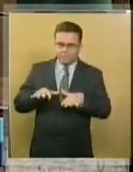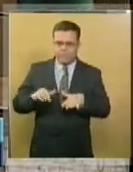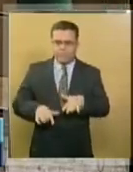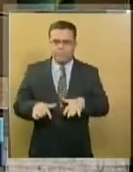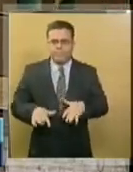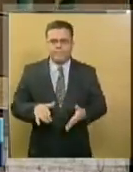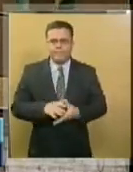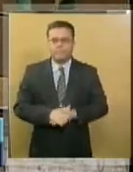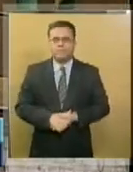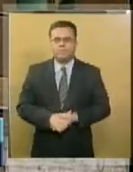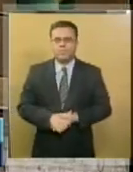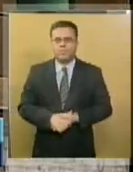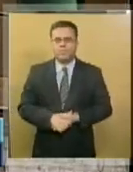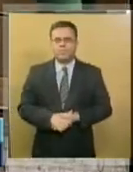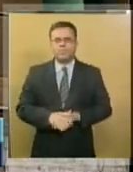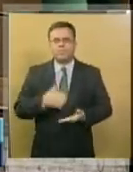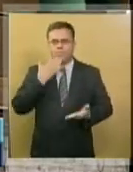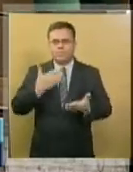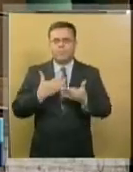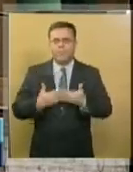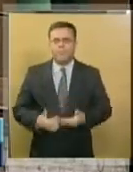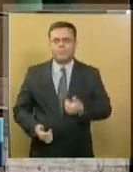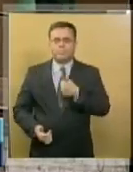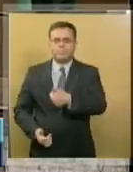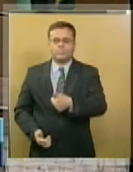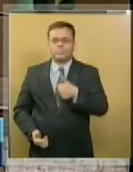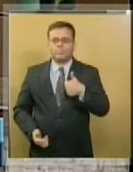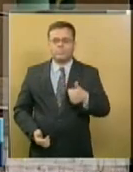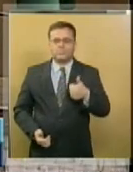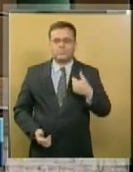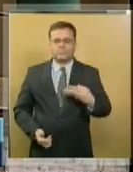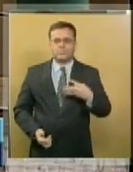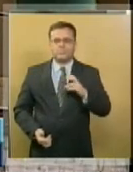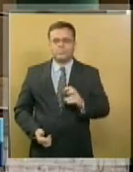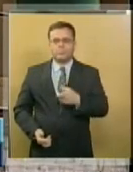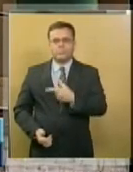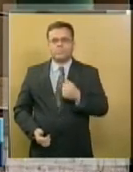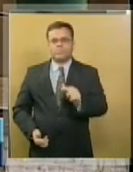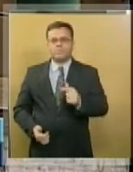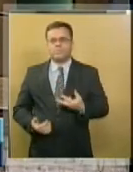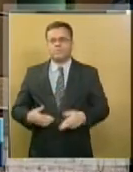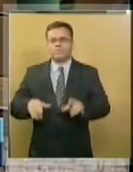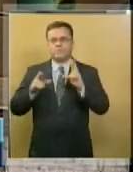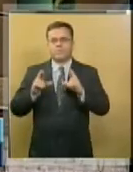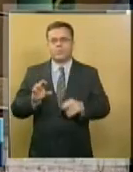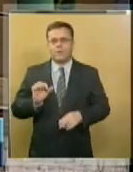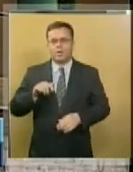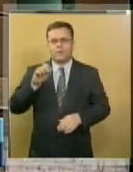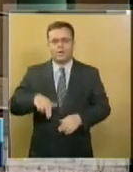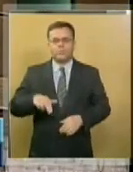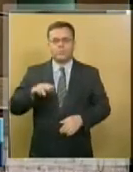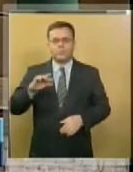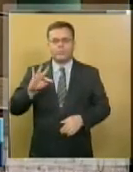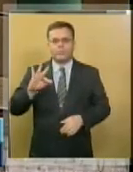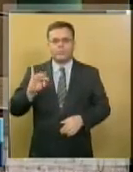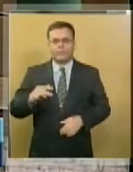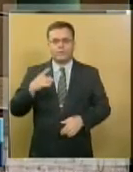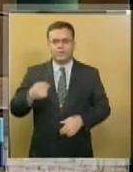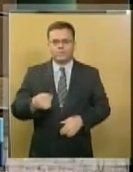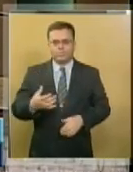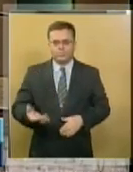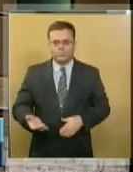casa. Requerimento número 1145, de autoria do deputado Adelso Filho,